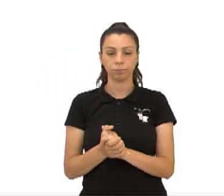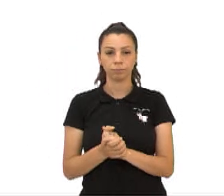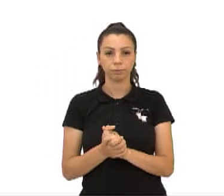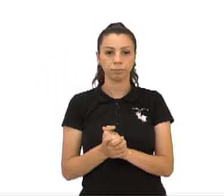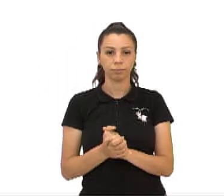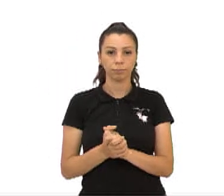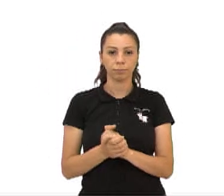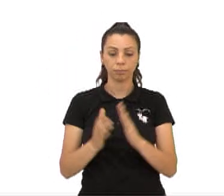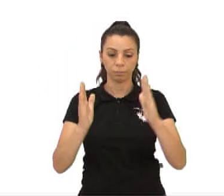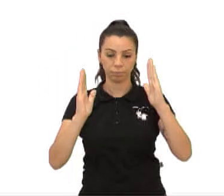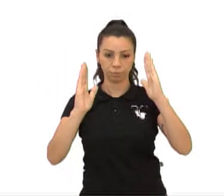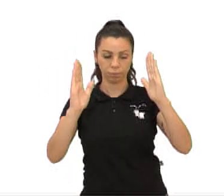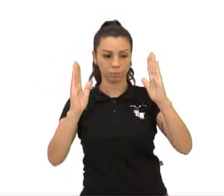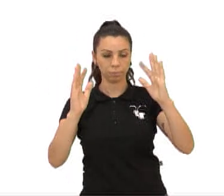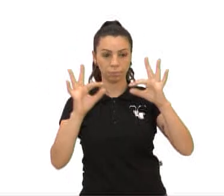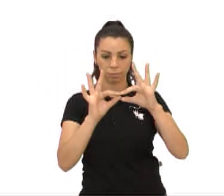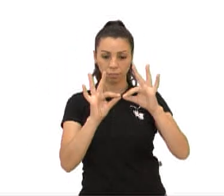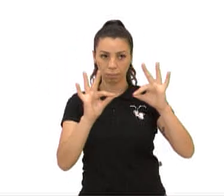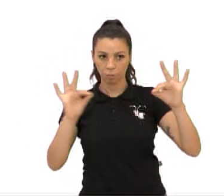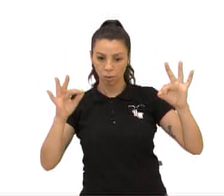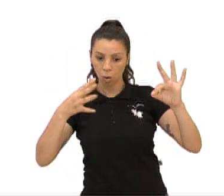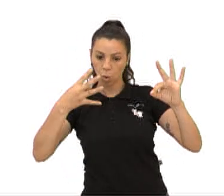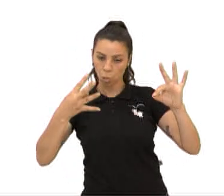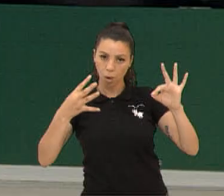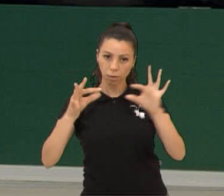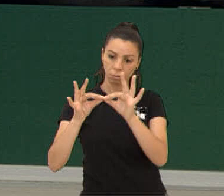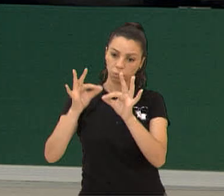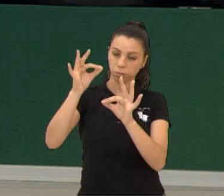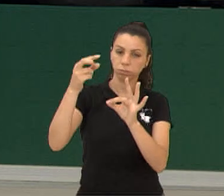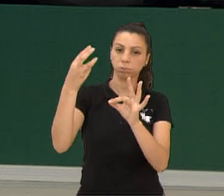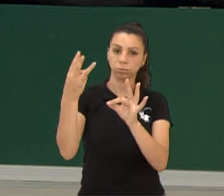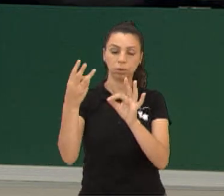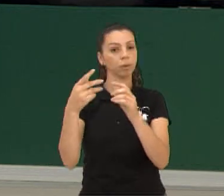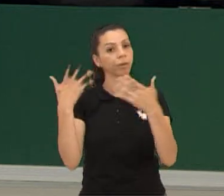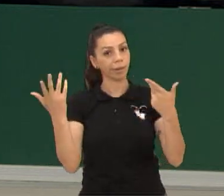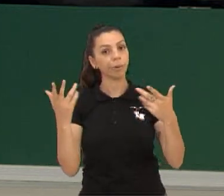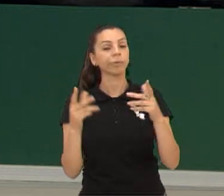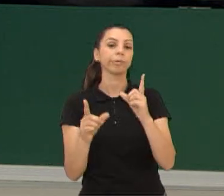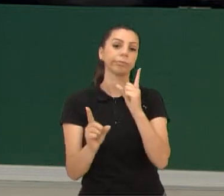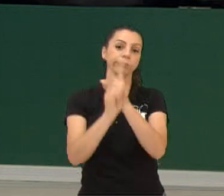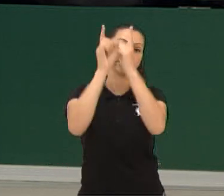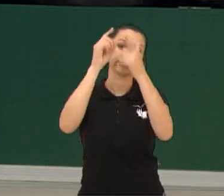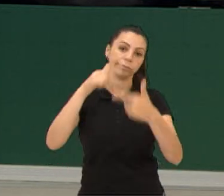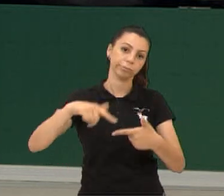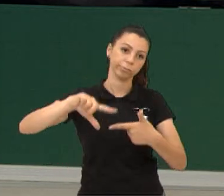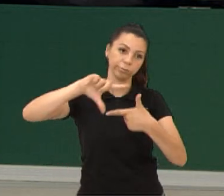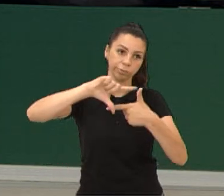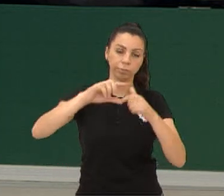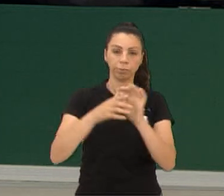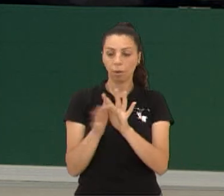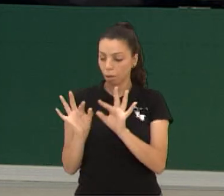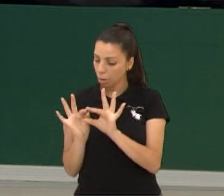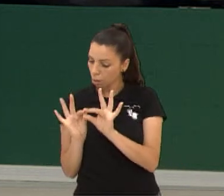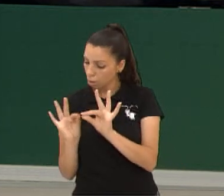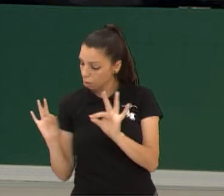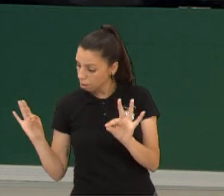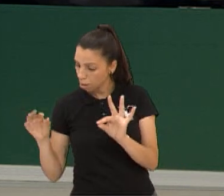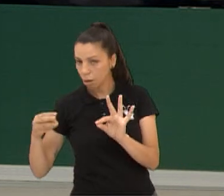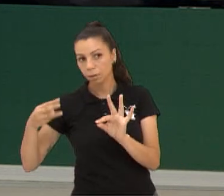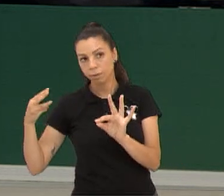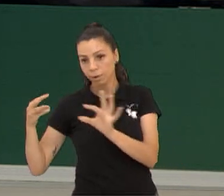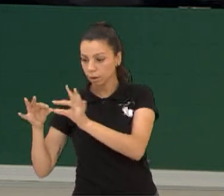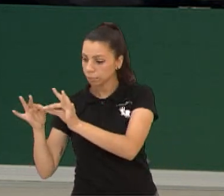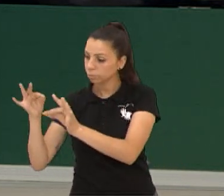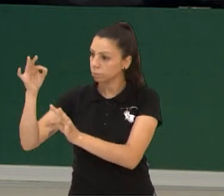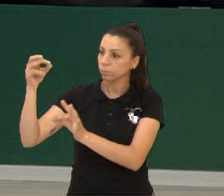pedaço de 4 por 3. Então, eu tenho um retângulo. E esse pedaço aqui, eu tenho um pedaço de 3